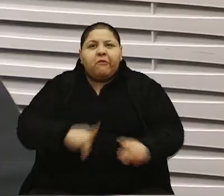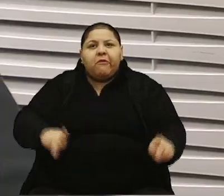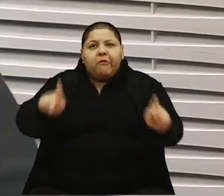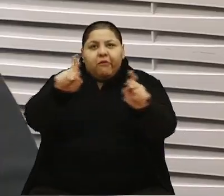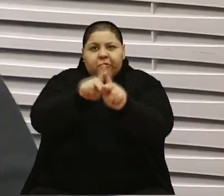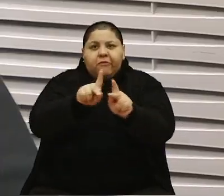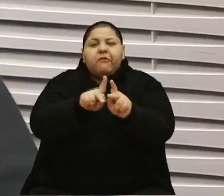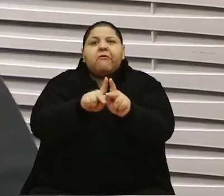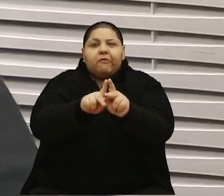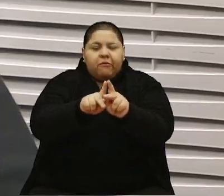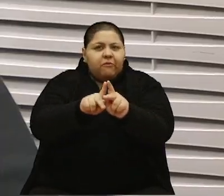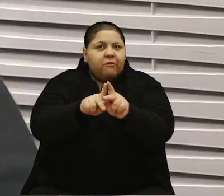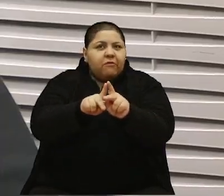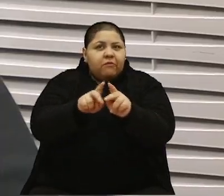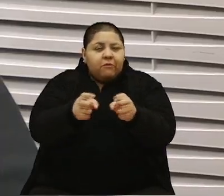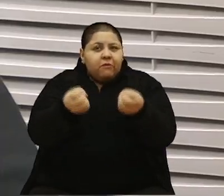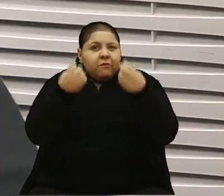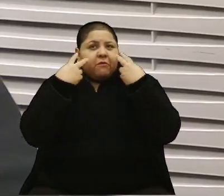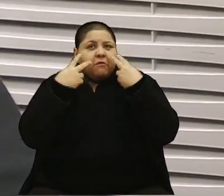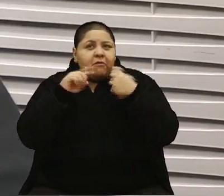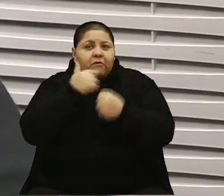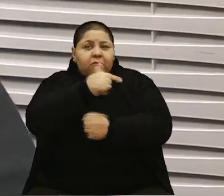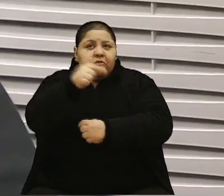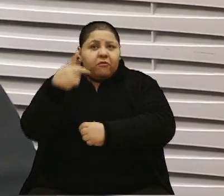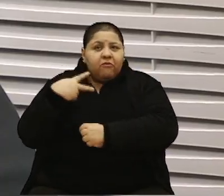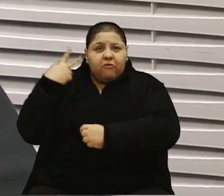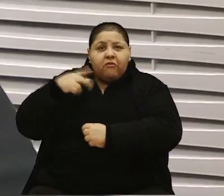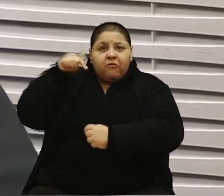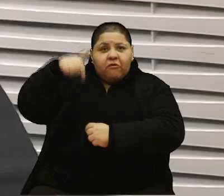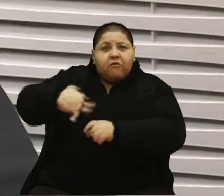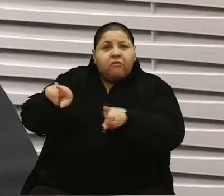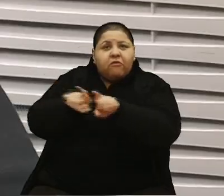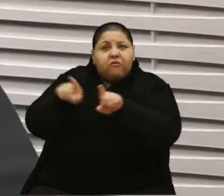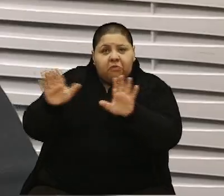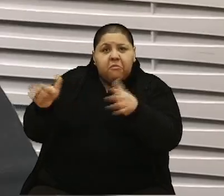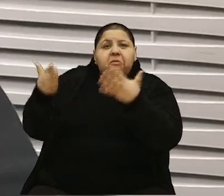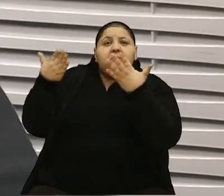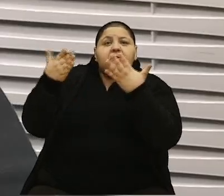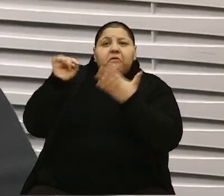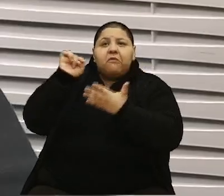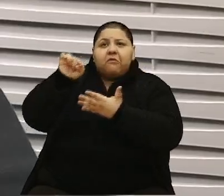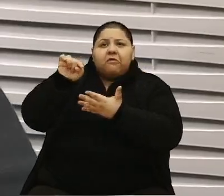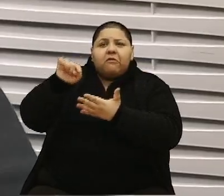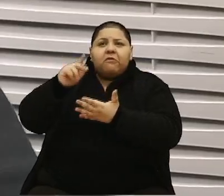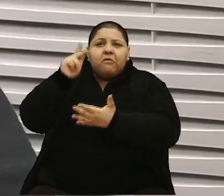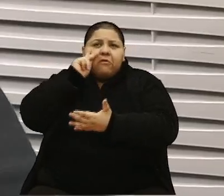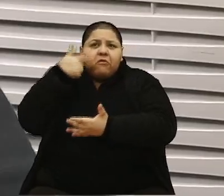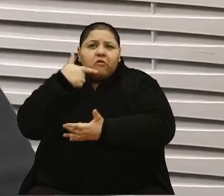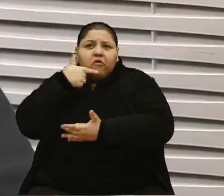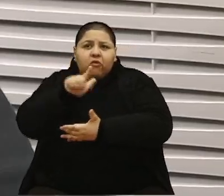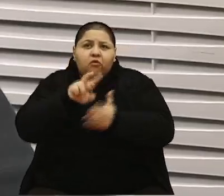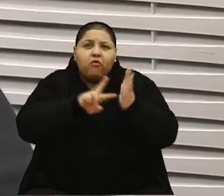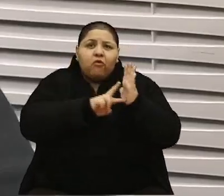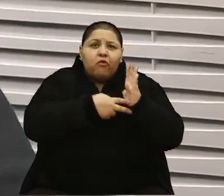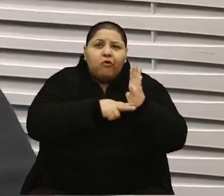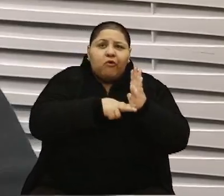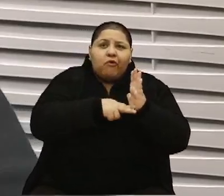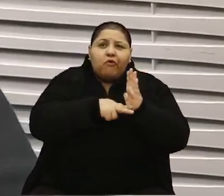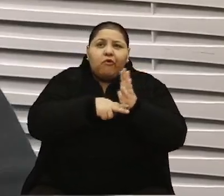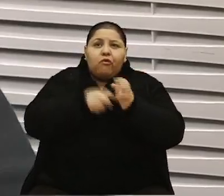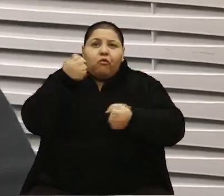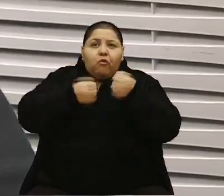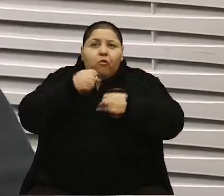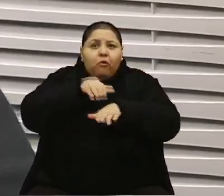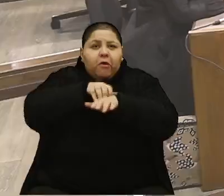pelo que eu percebi, os outros vereadores aqui estão motivados também. Isso aí, Libardi, consegue lá do sindicato, o caminhão lá e temos